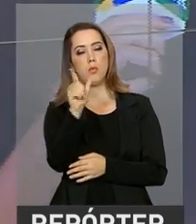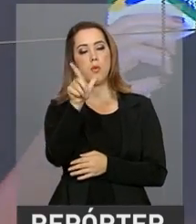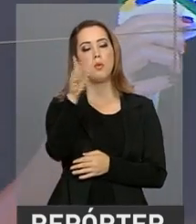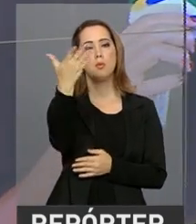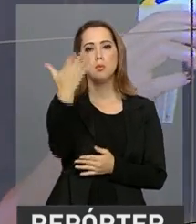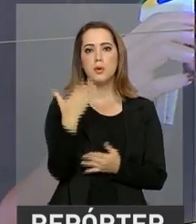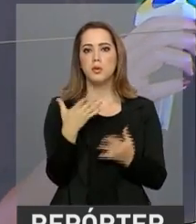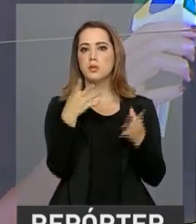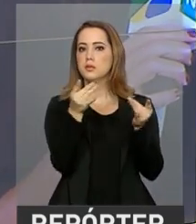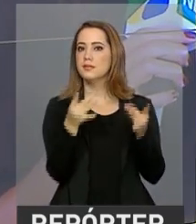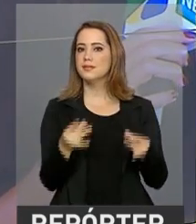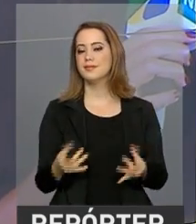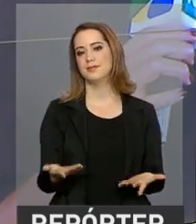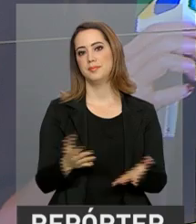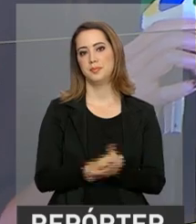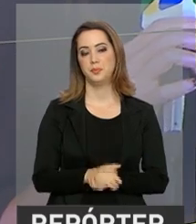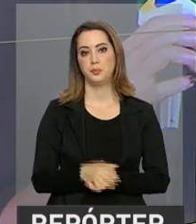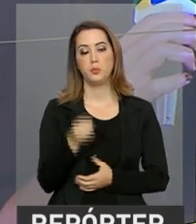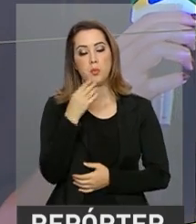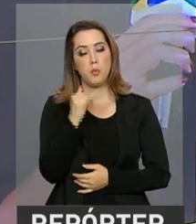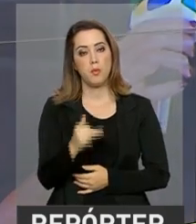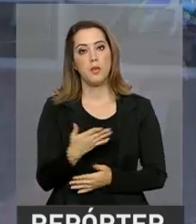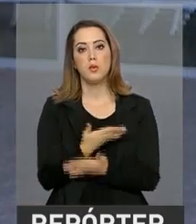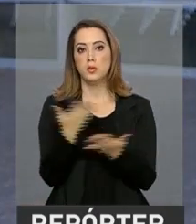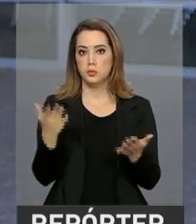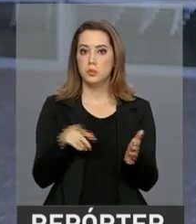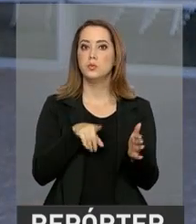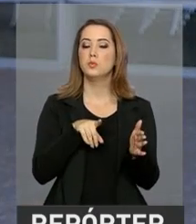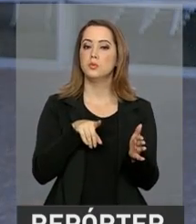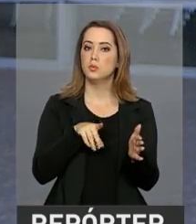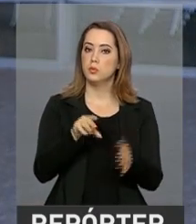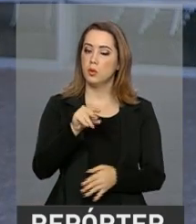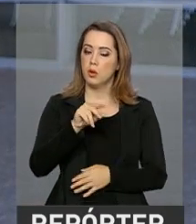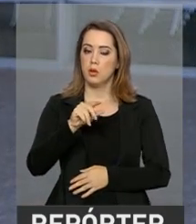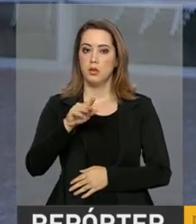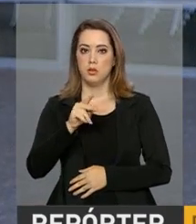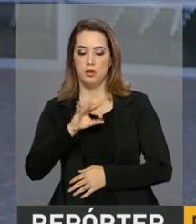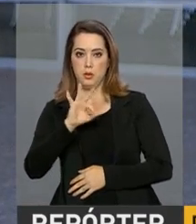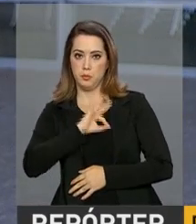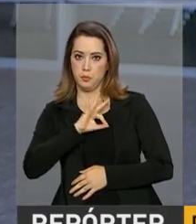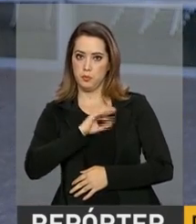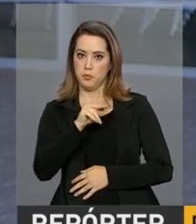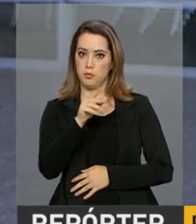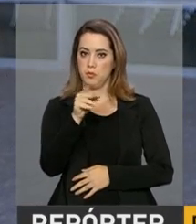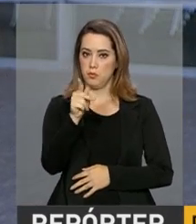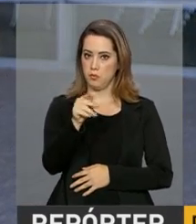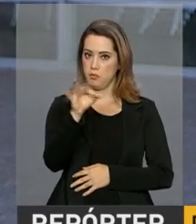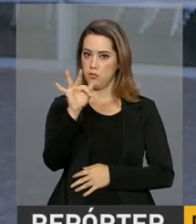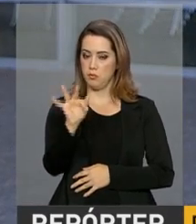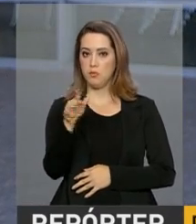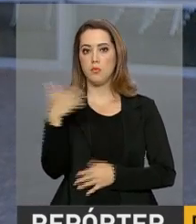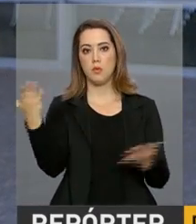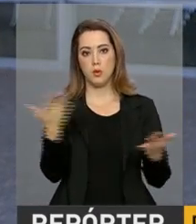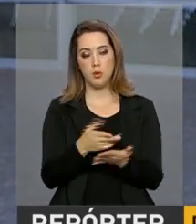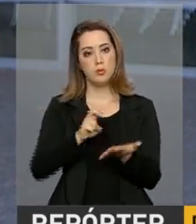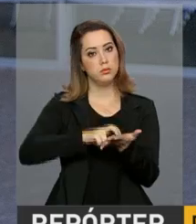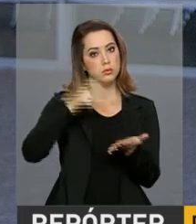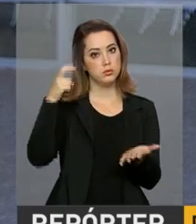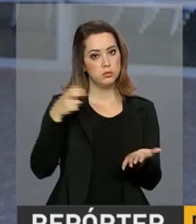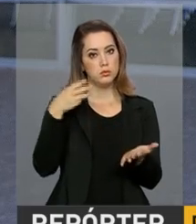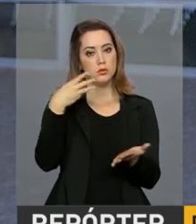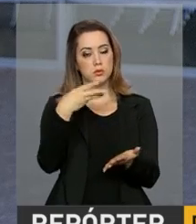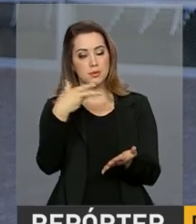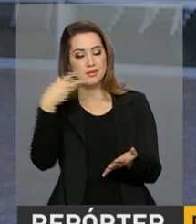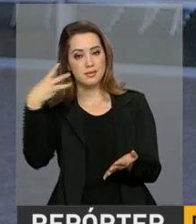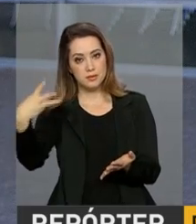você. Oi, Renata, bom dia. Pois é, a Polícia Federal deflagrou hoje pela manhã essa que é a 33ª fase da